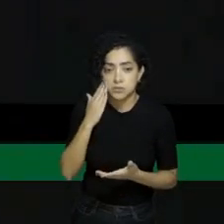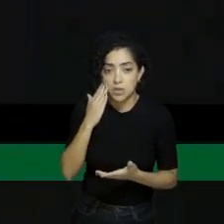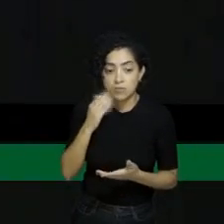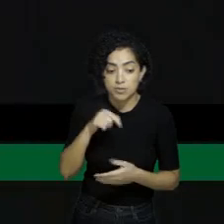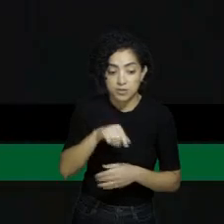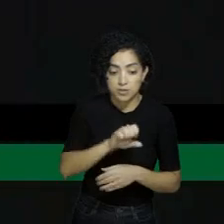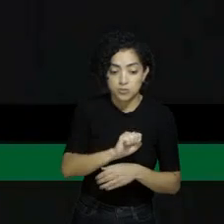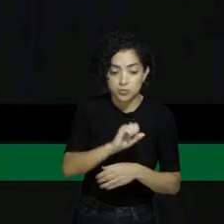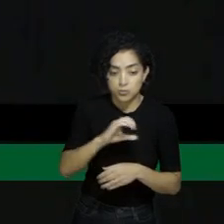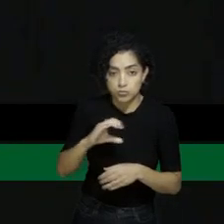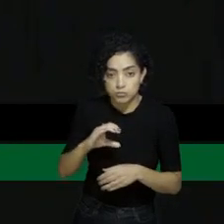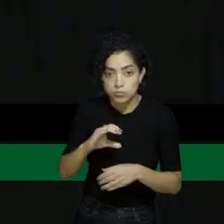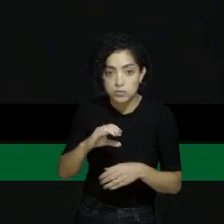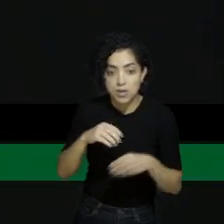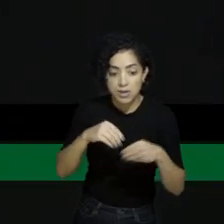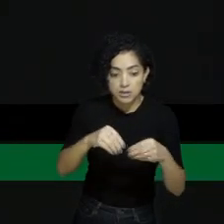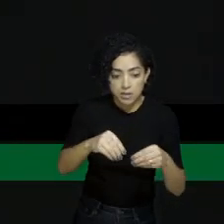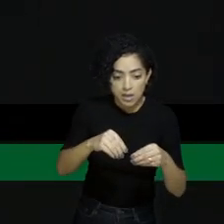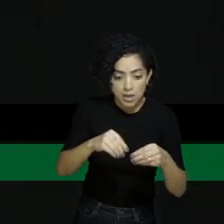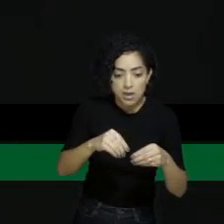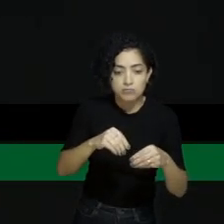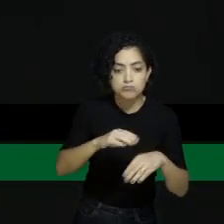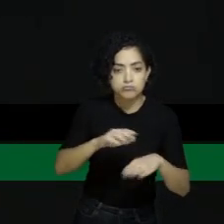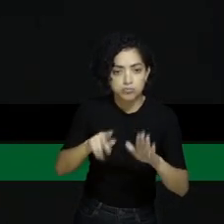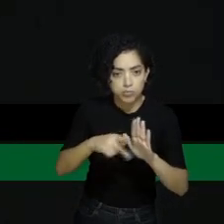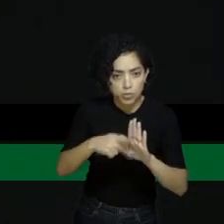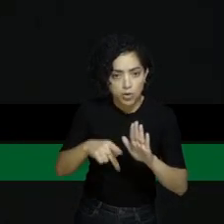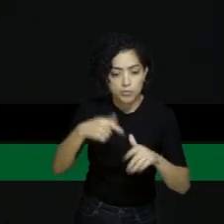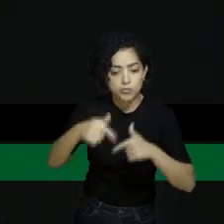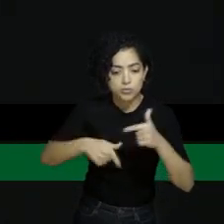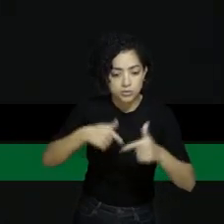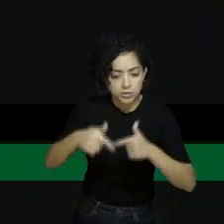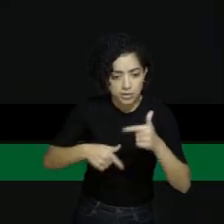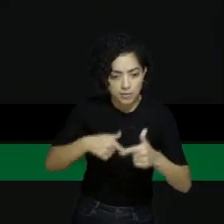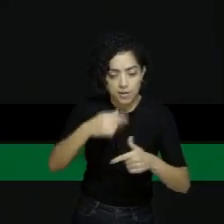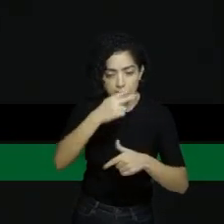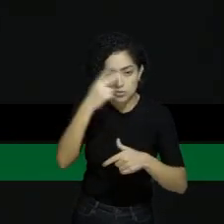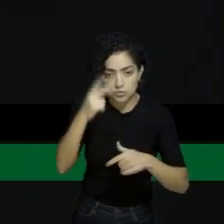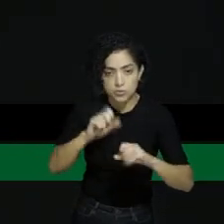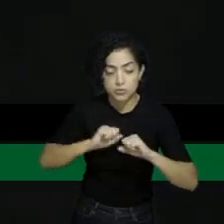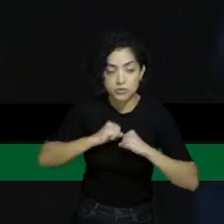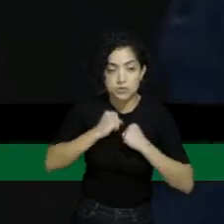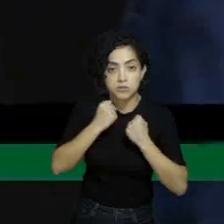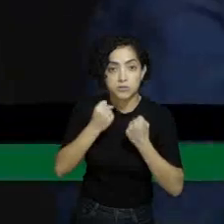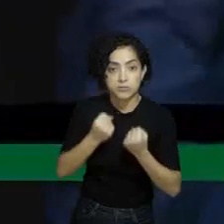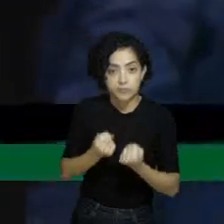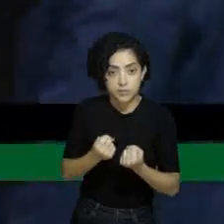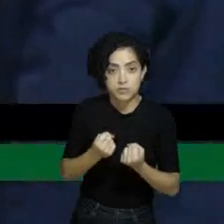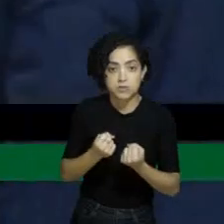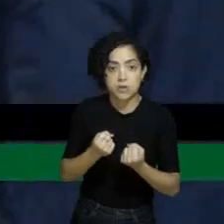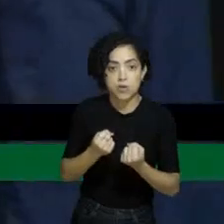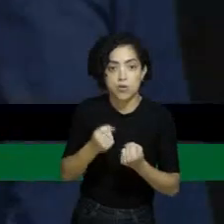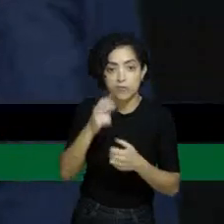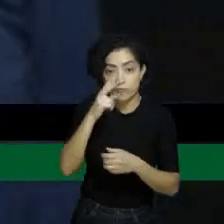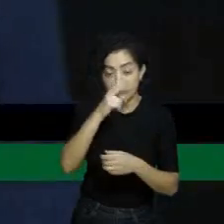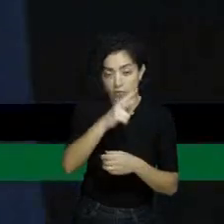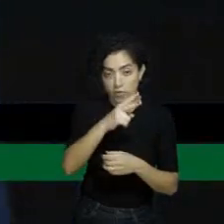Catarina é terra de trabalho, de gente ordeira, esforçada, que pega firme na